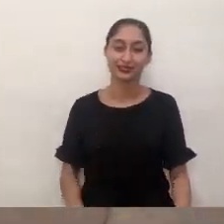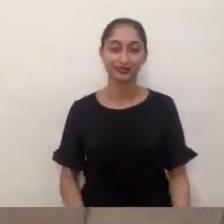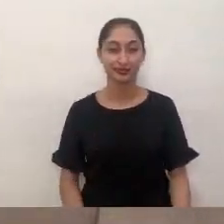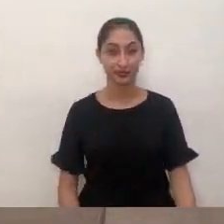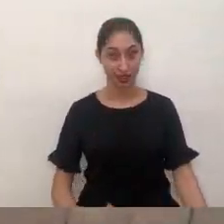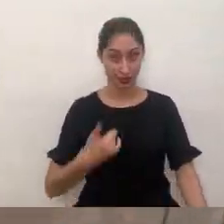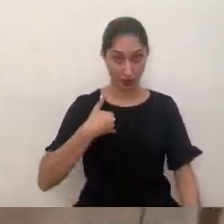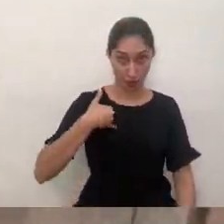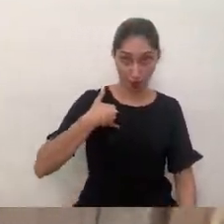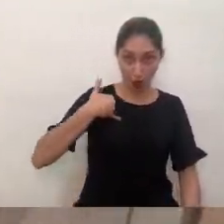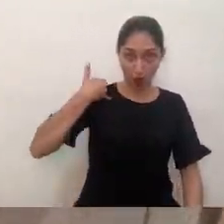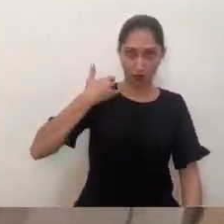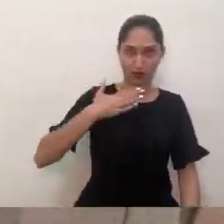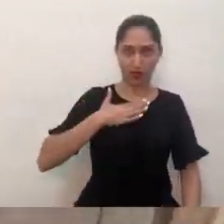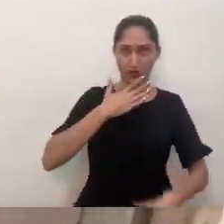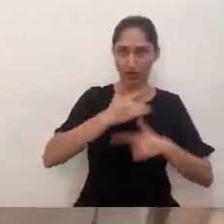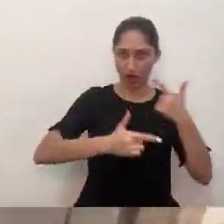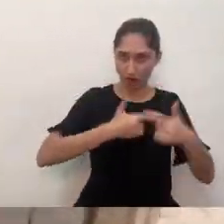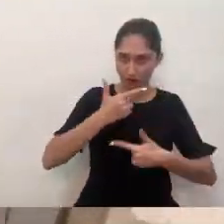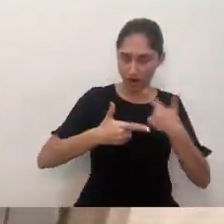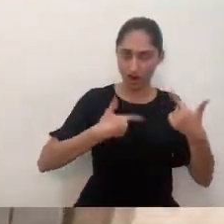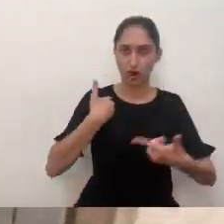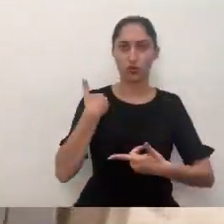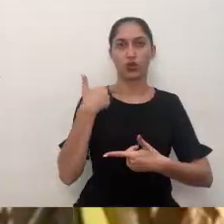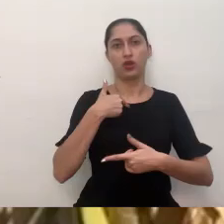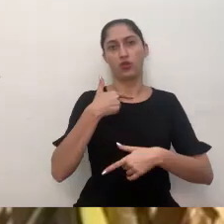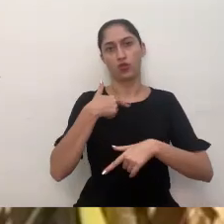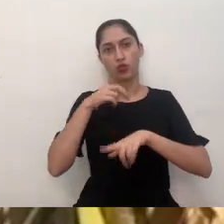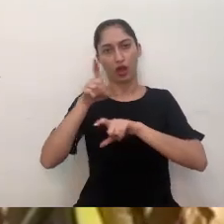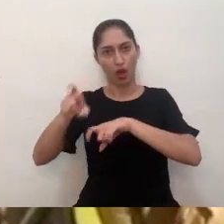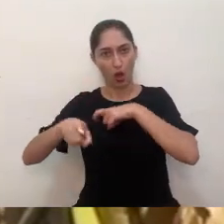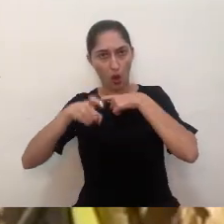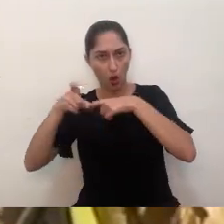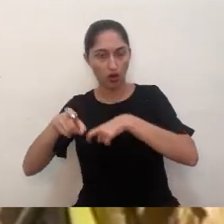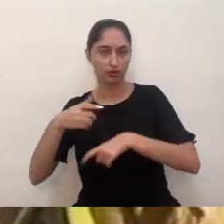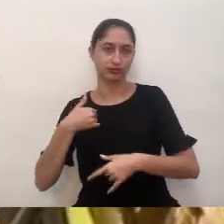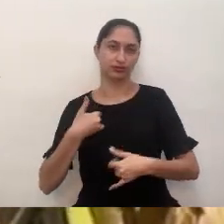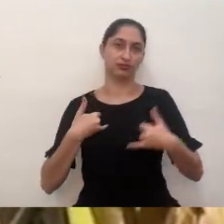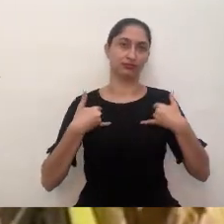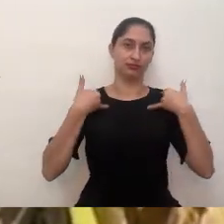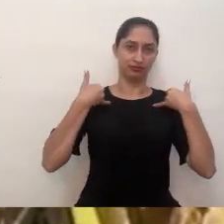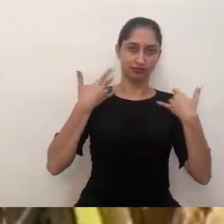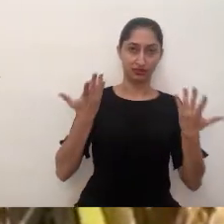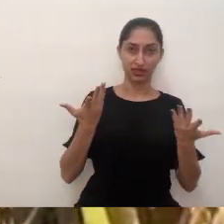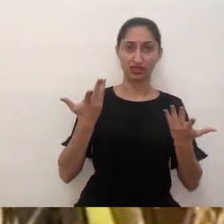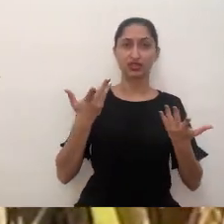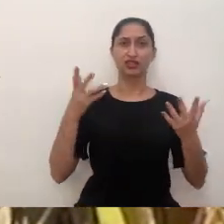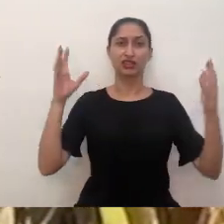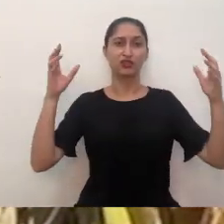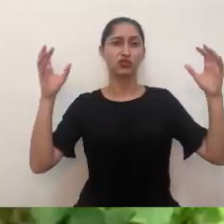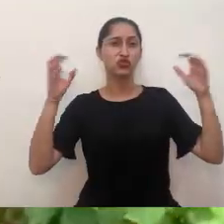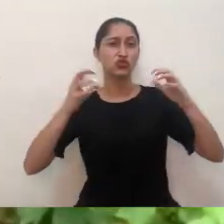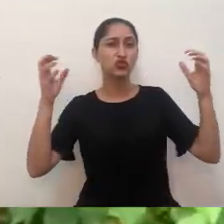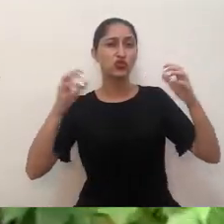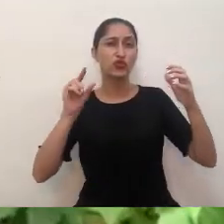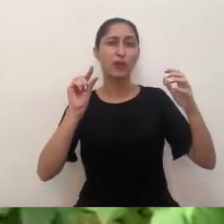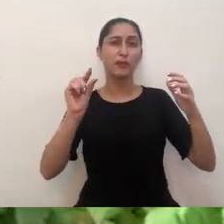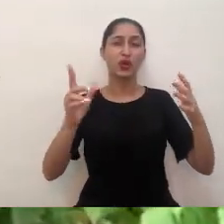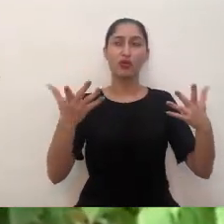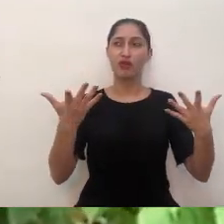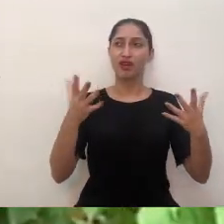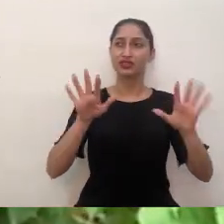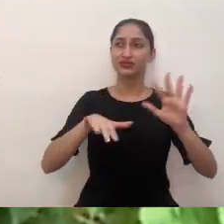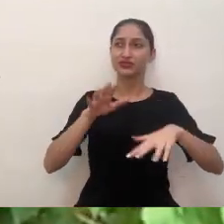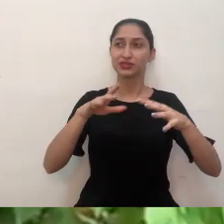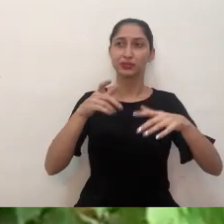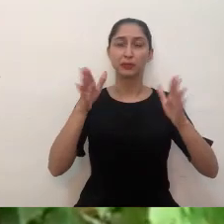muito orgulho do meu trabalho, de trabalhar na zona rural. A gente plantou, não conseguiu colher, a chuva foi muito pouca. Seca aqui é